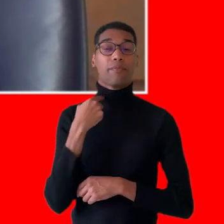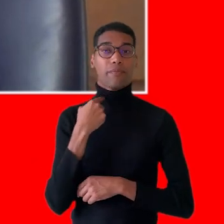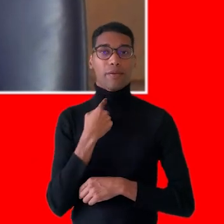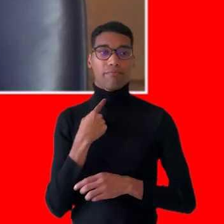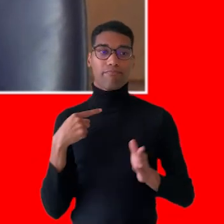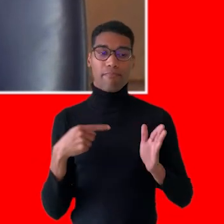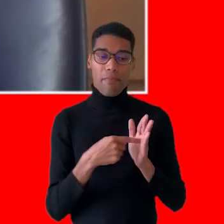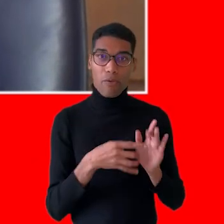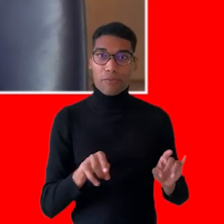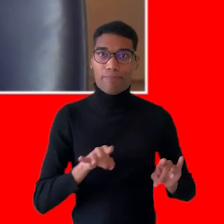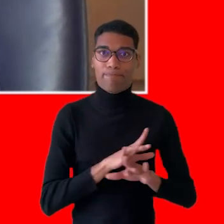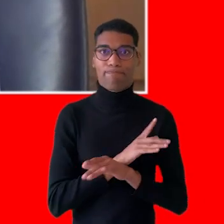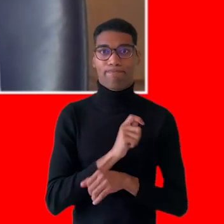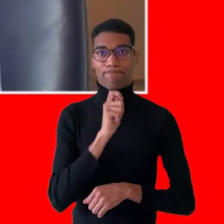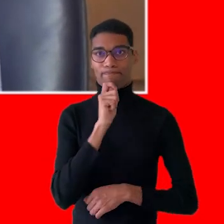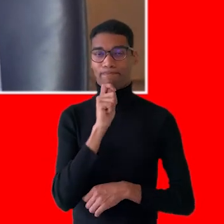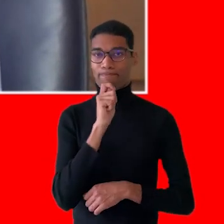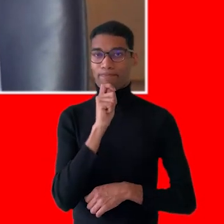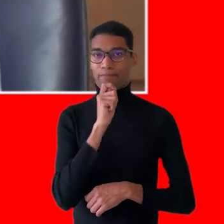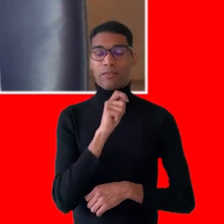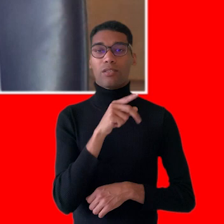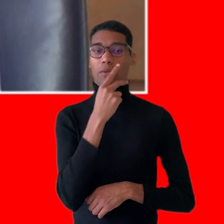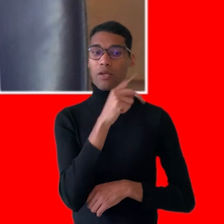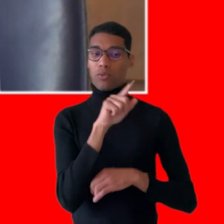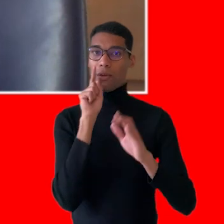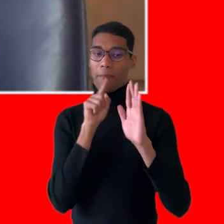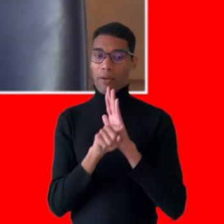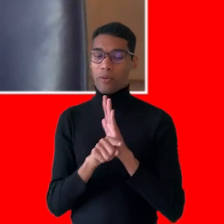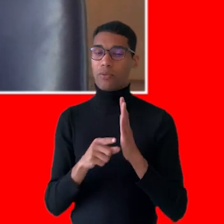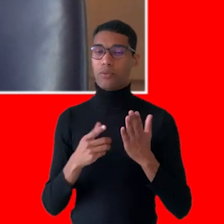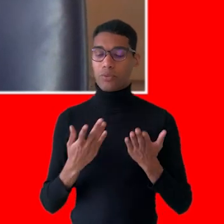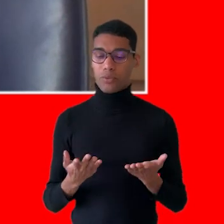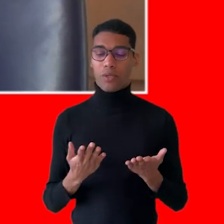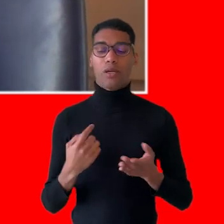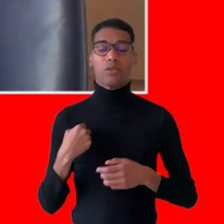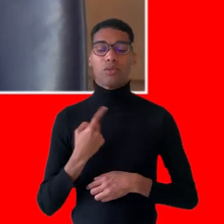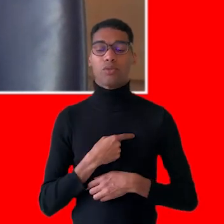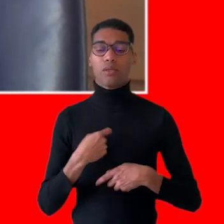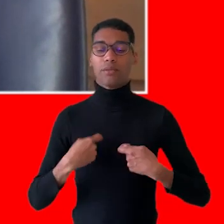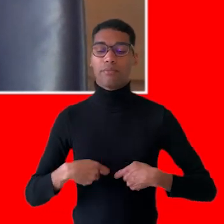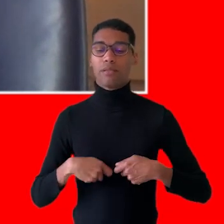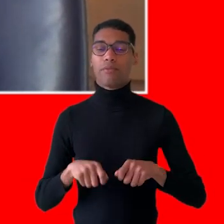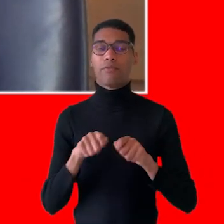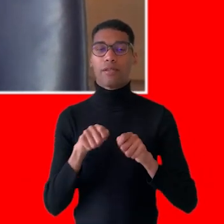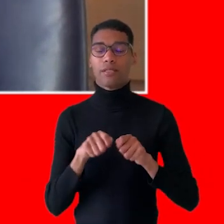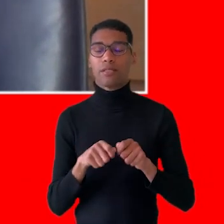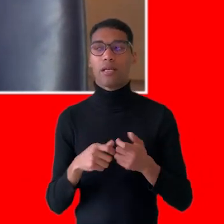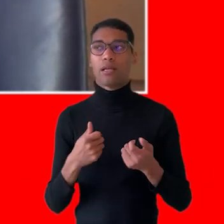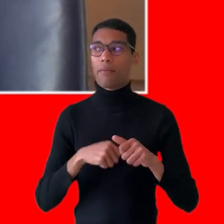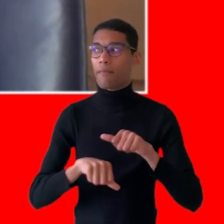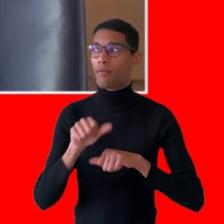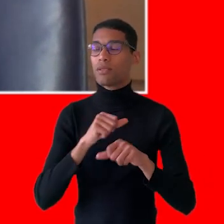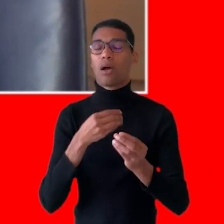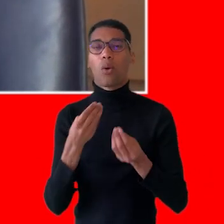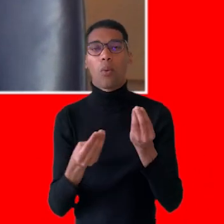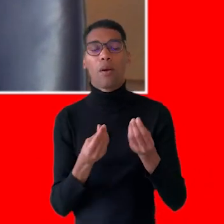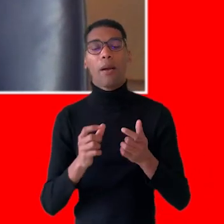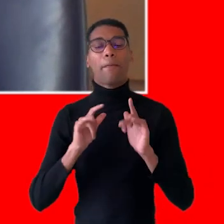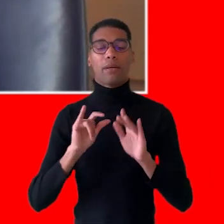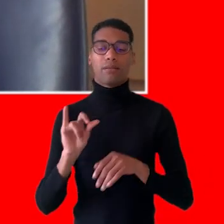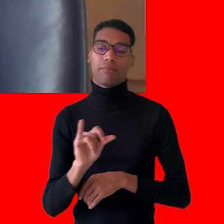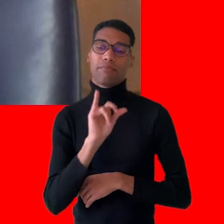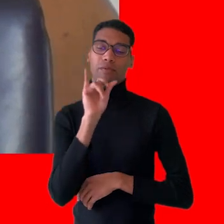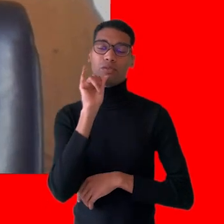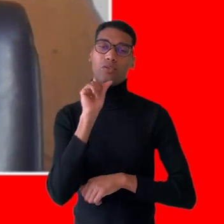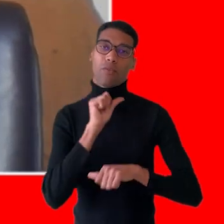ponto final. Eu acho que essa interrogação sua fica o que precisamos fazer, como mudar isso, mas é